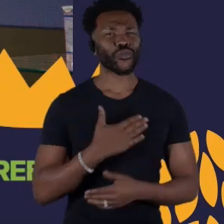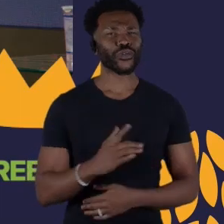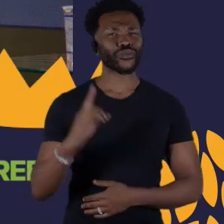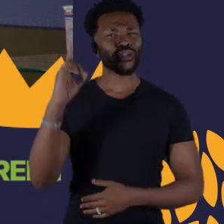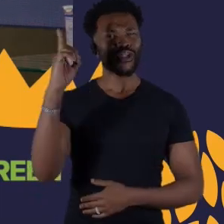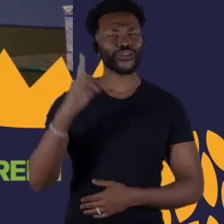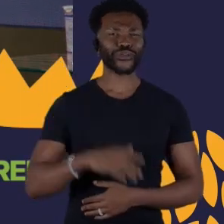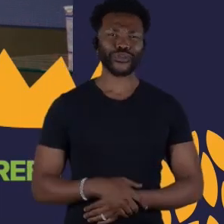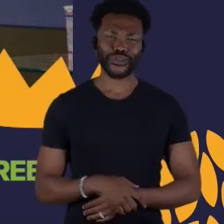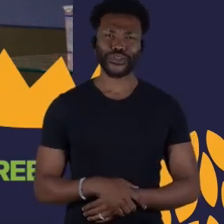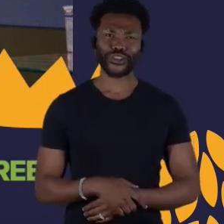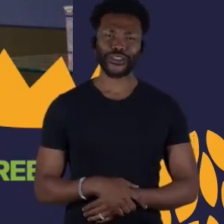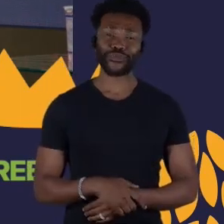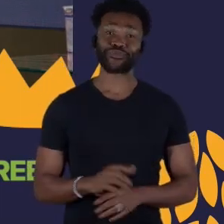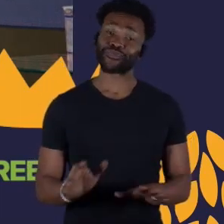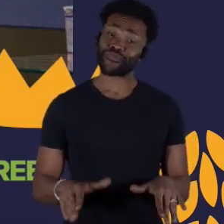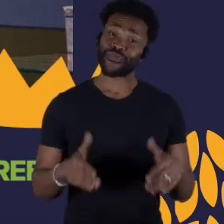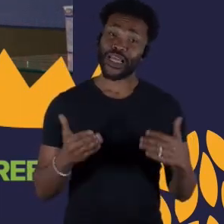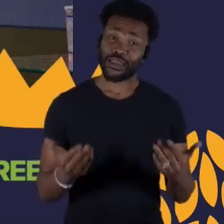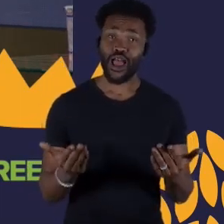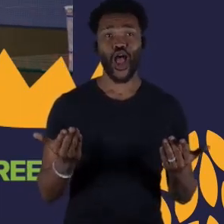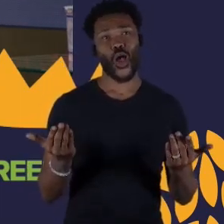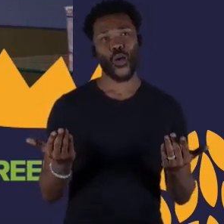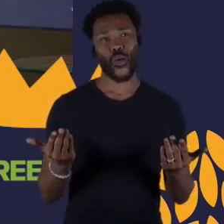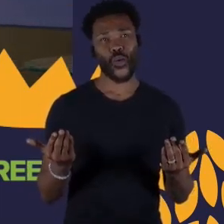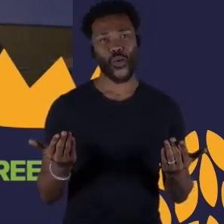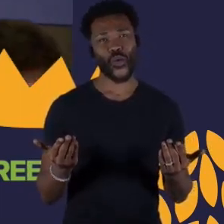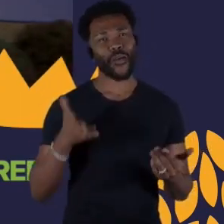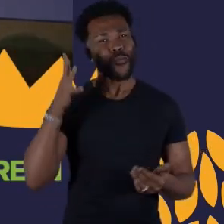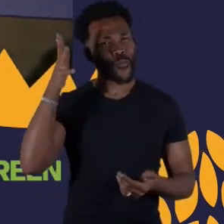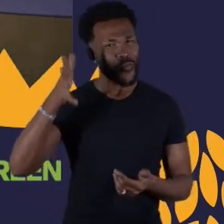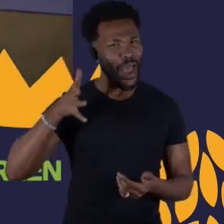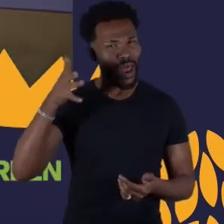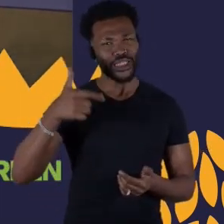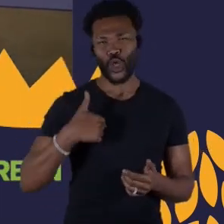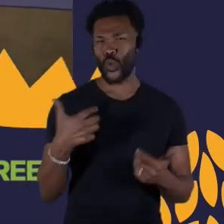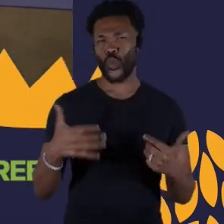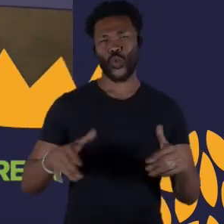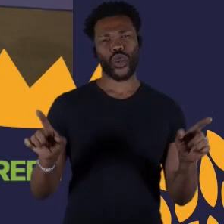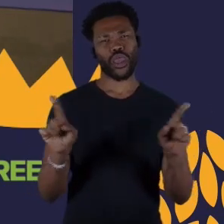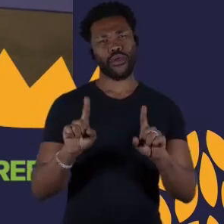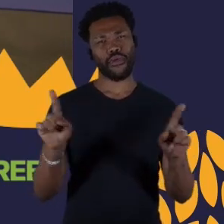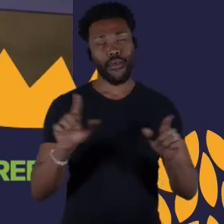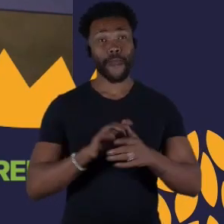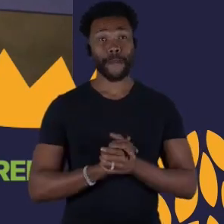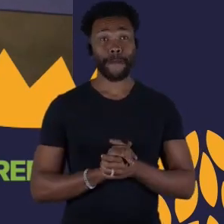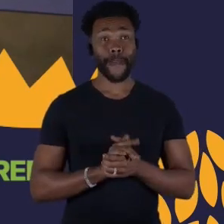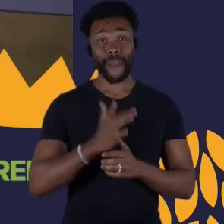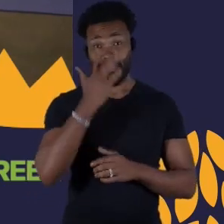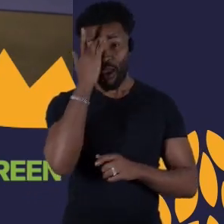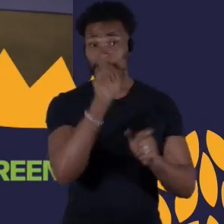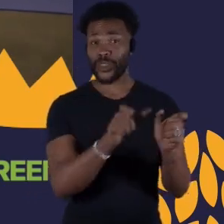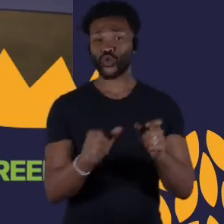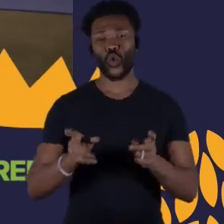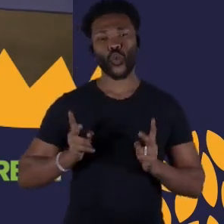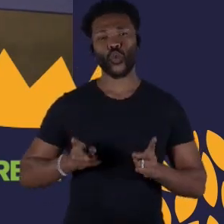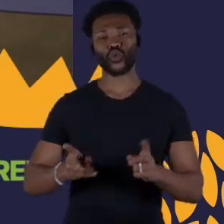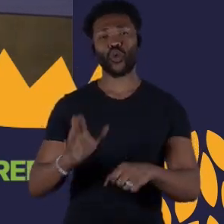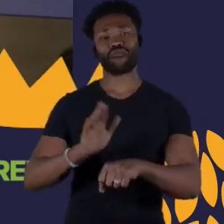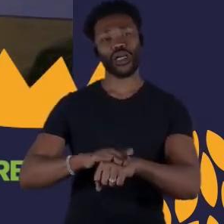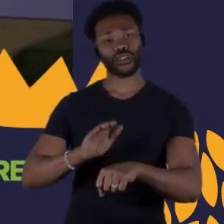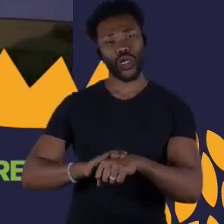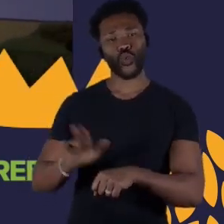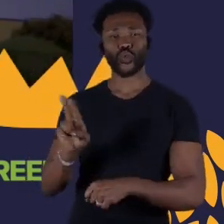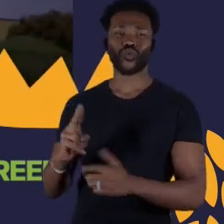Deus! Então, eu não queria dar essa palestra para que mais gente continue fazendo